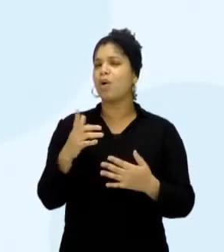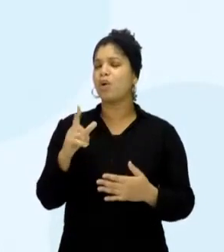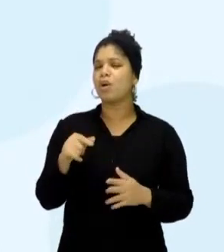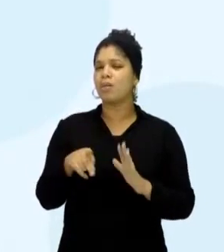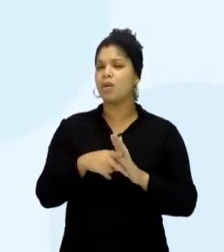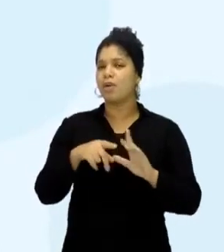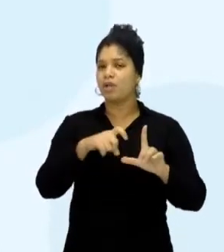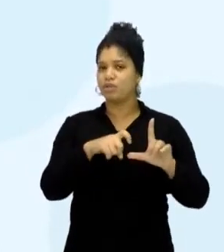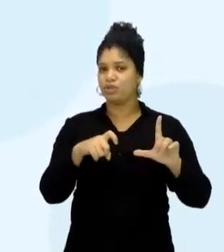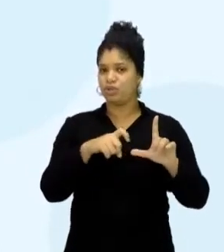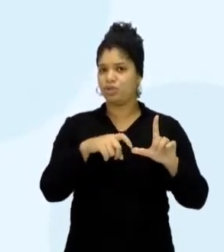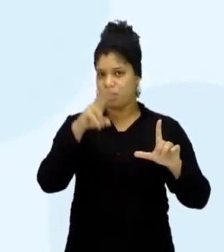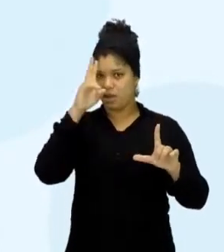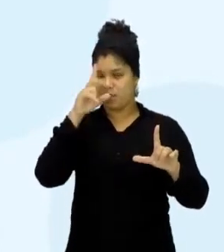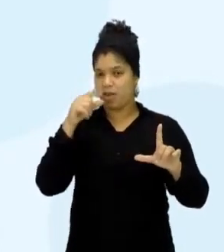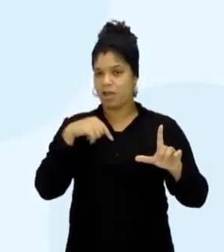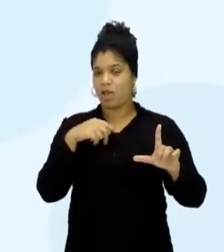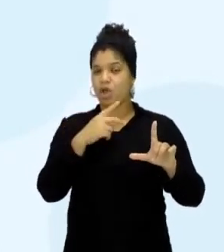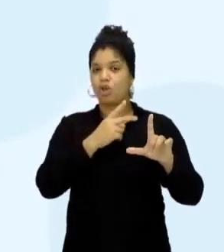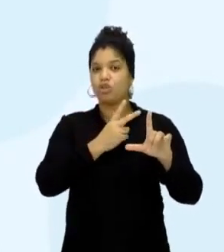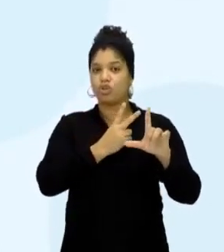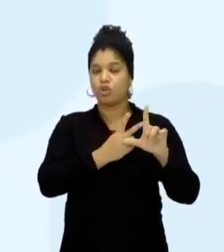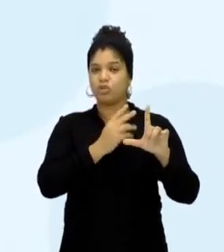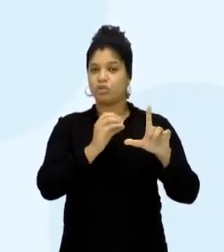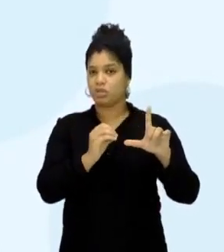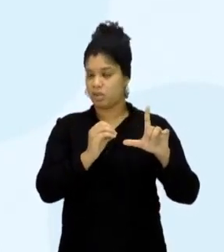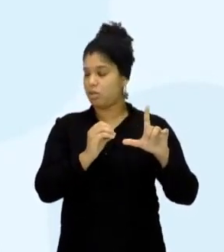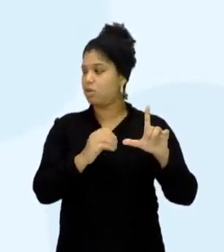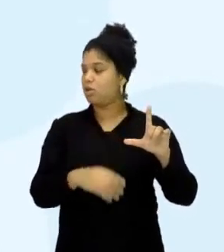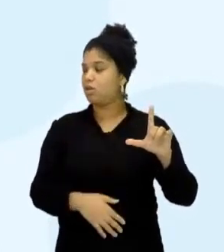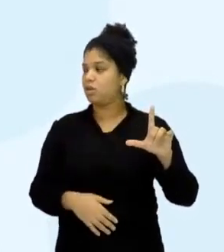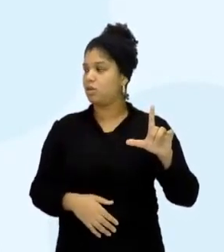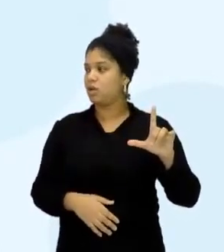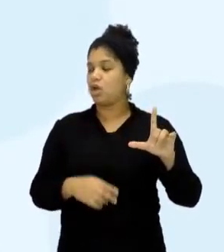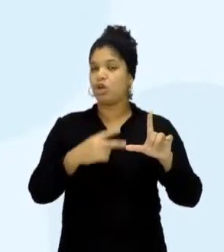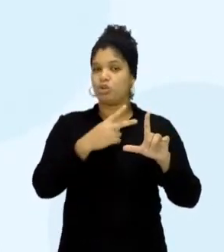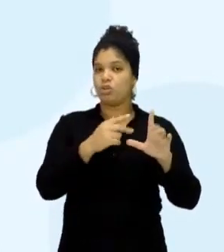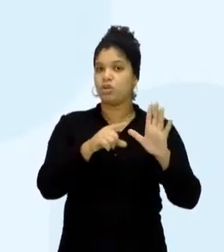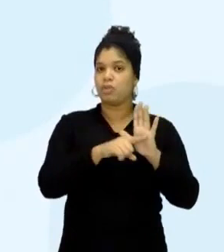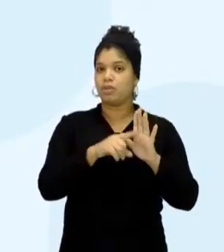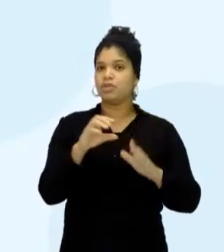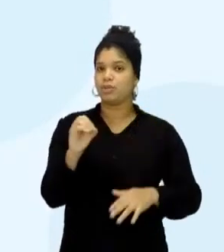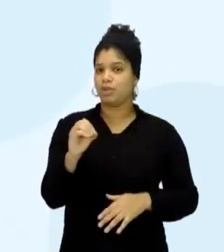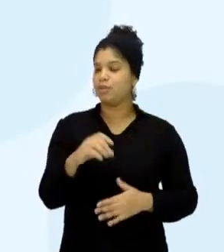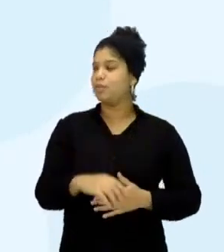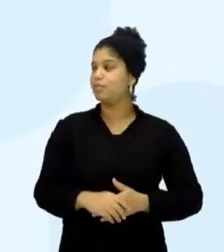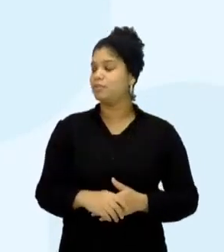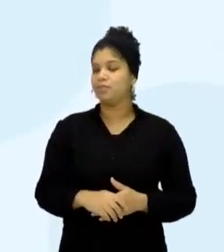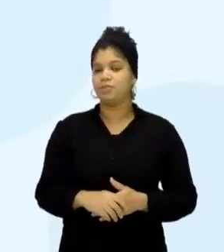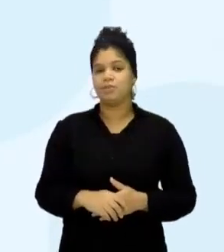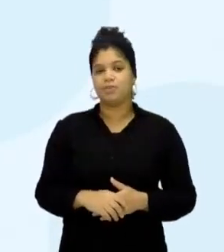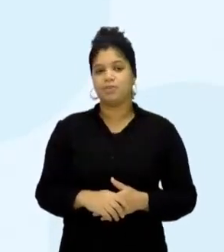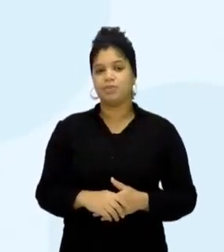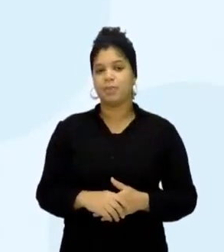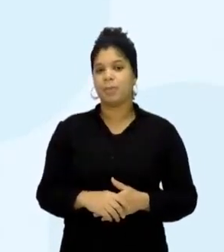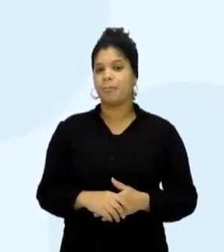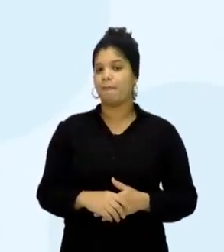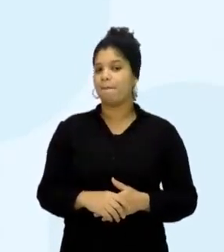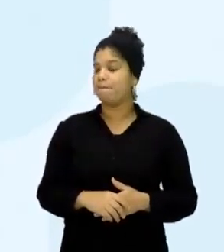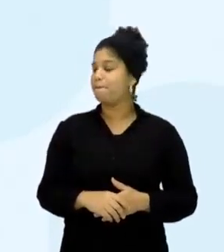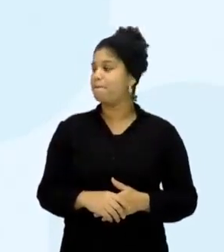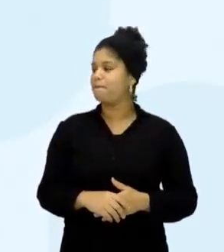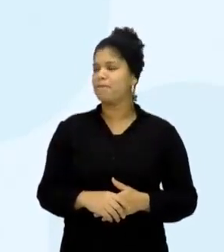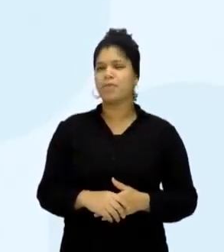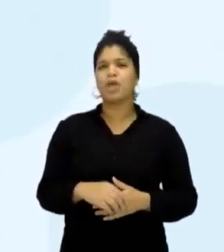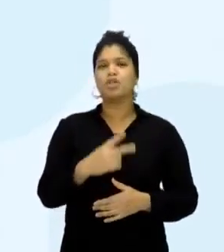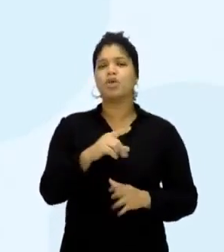x? Eu vou pegar aqui, ó, não tá na direção do 2 e no 0? Vou fazer 2 menos 0. Então, aqui em cima, 2 menos 0. Quanto é